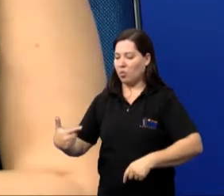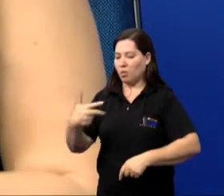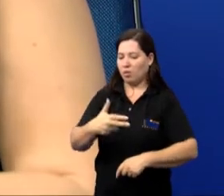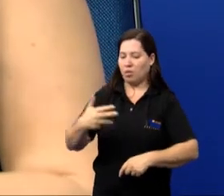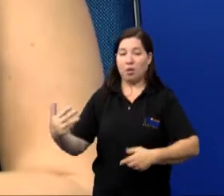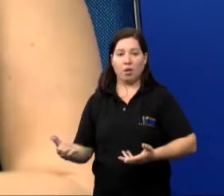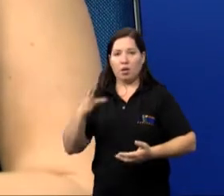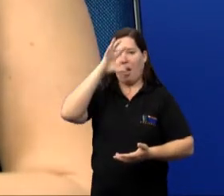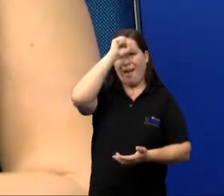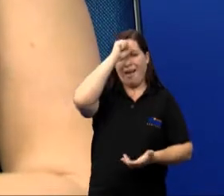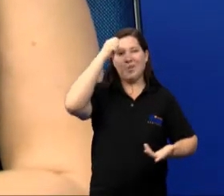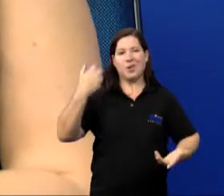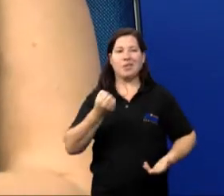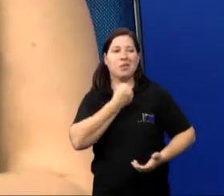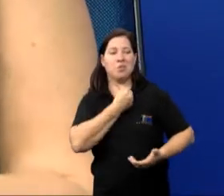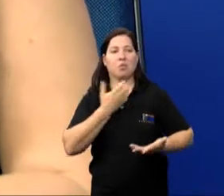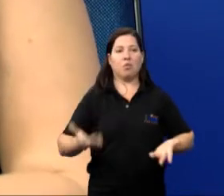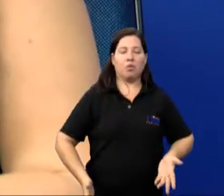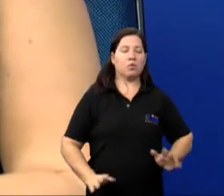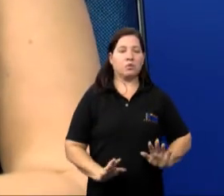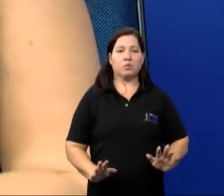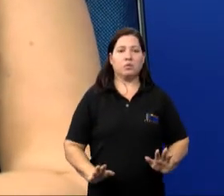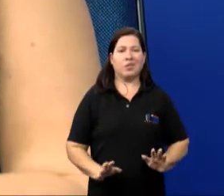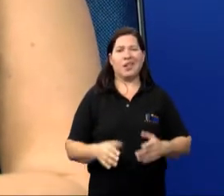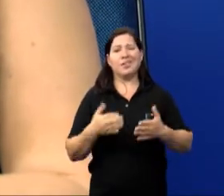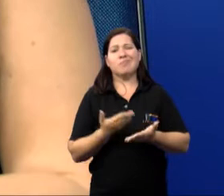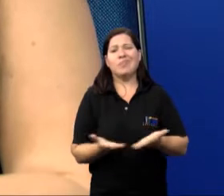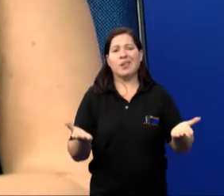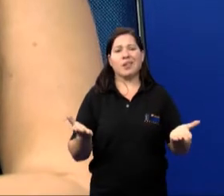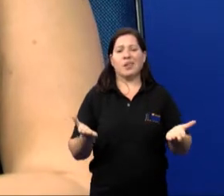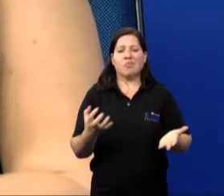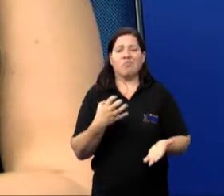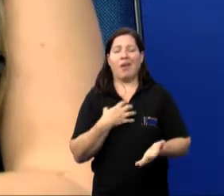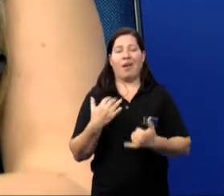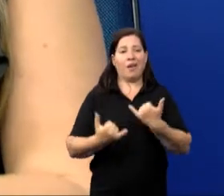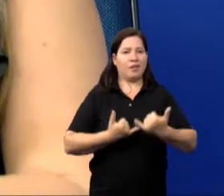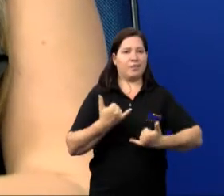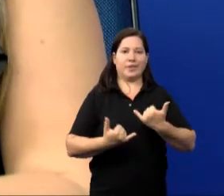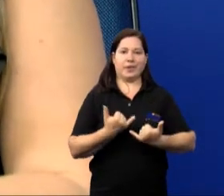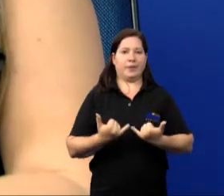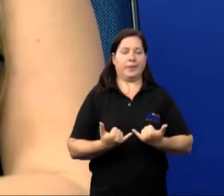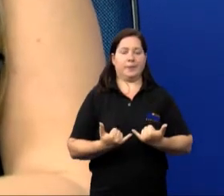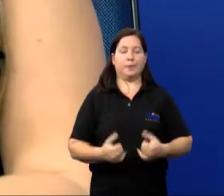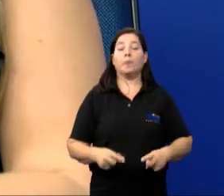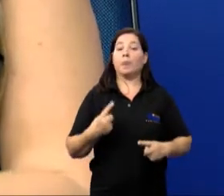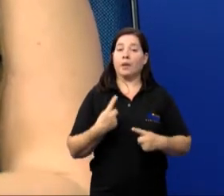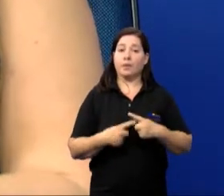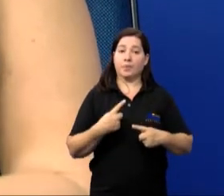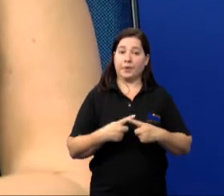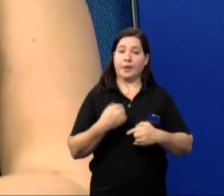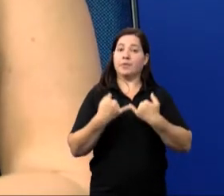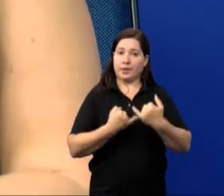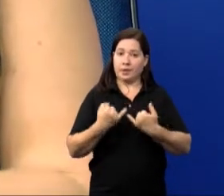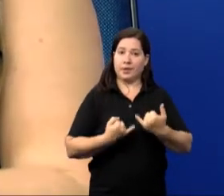você perde a essência do brincar, a essência em si mesmo da própria brincadeira, da atividade lúdica, né? Porque a brincadeira em si, ela